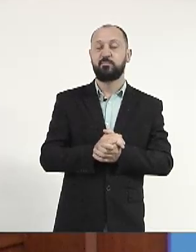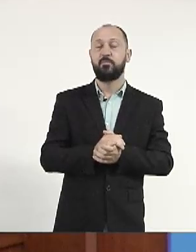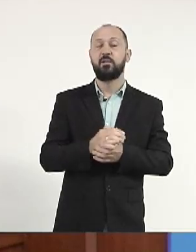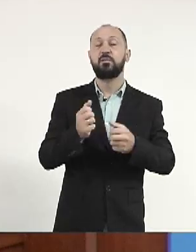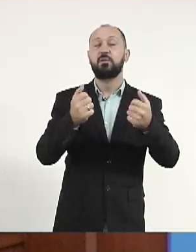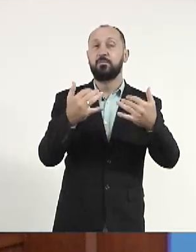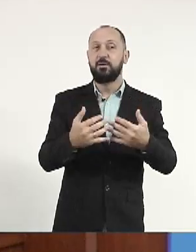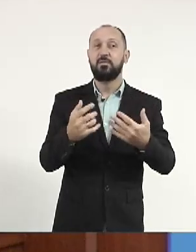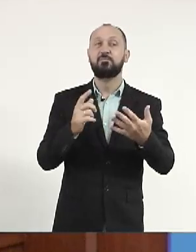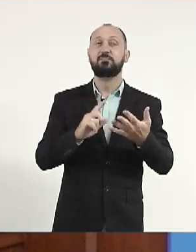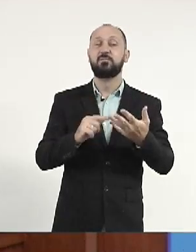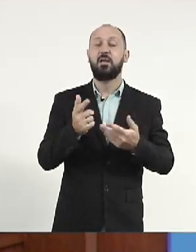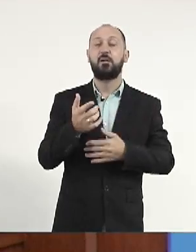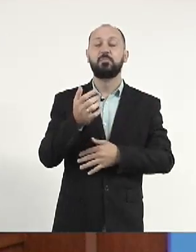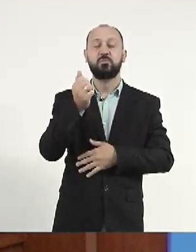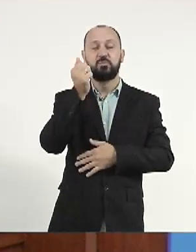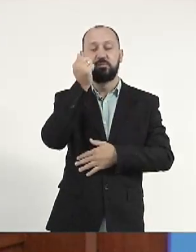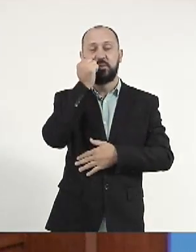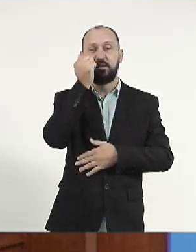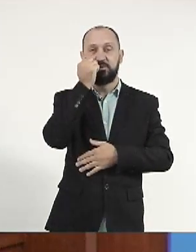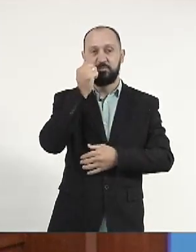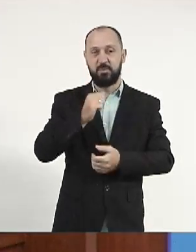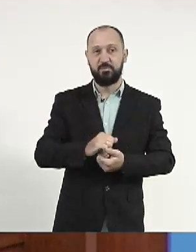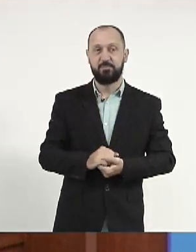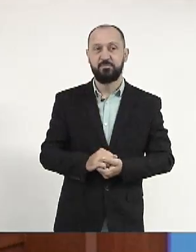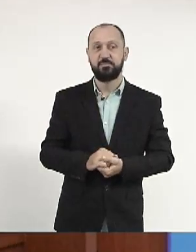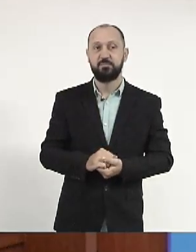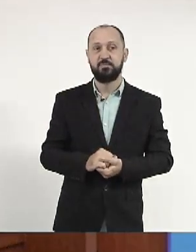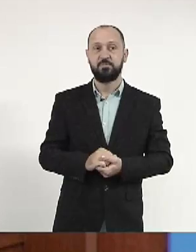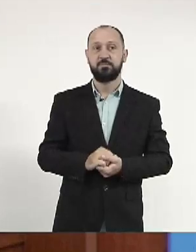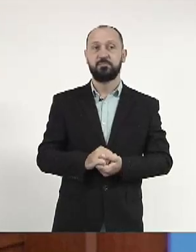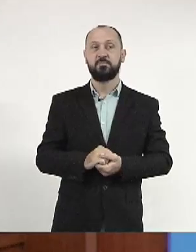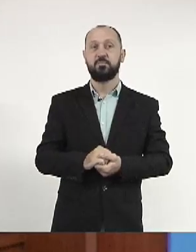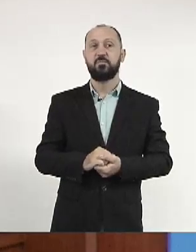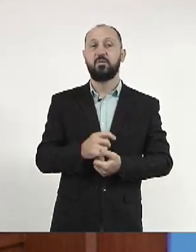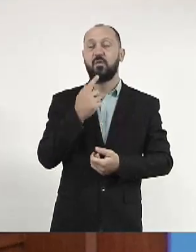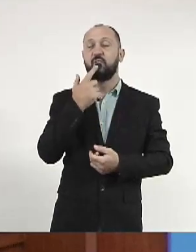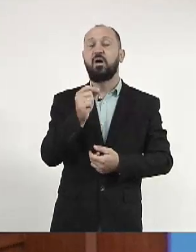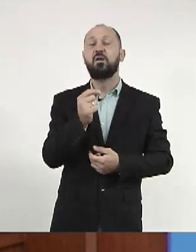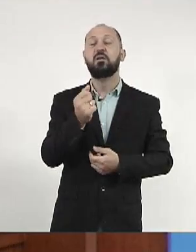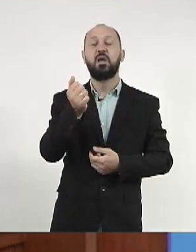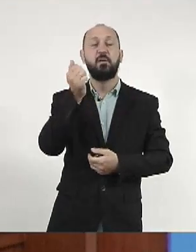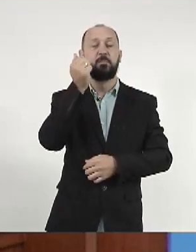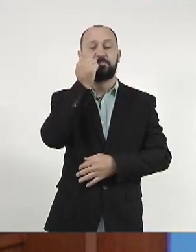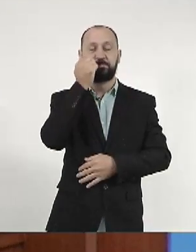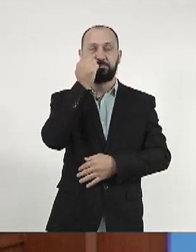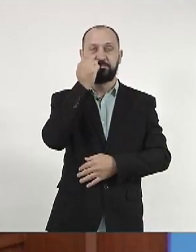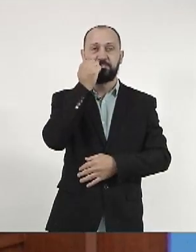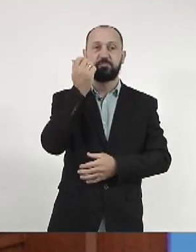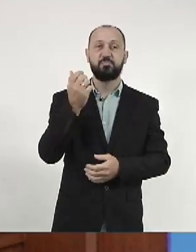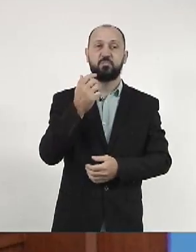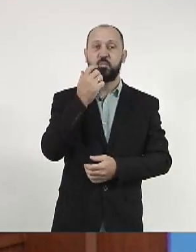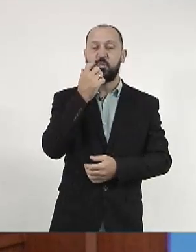diria que é muita cara de pau. Eu diria que é muito